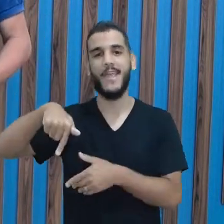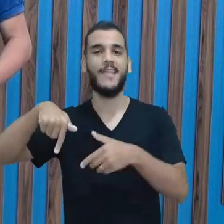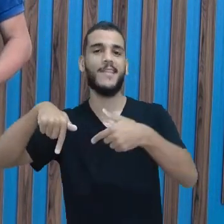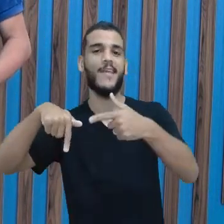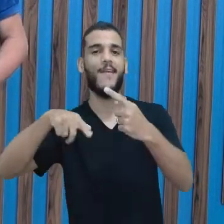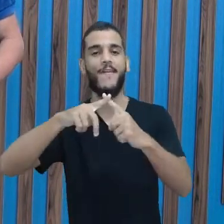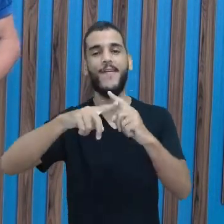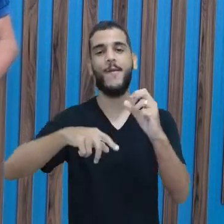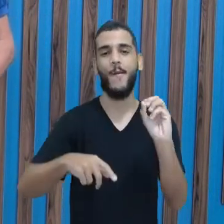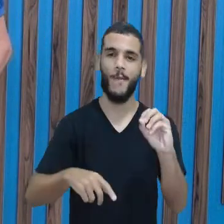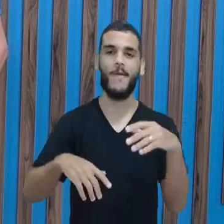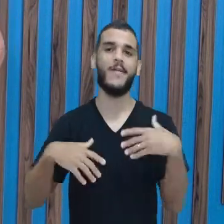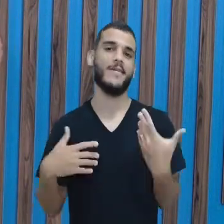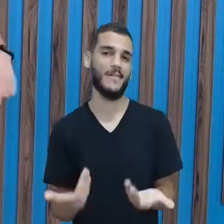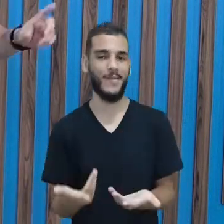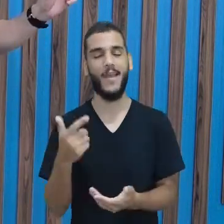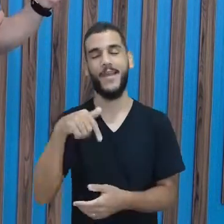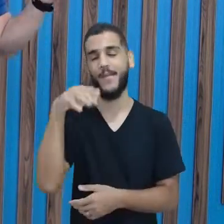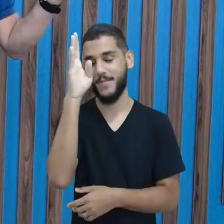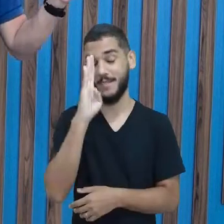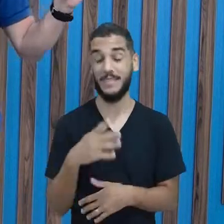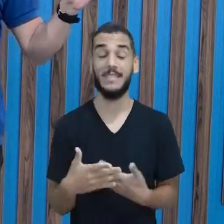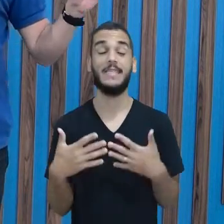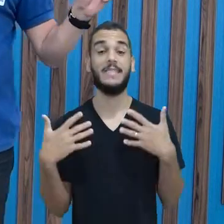A gente está devendo aí